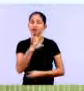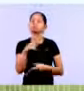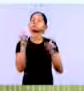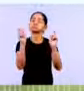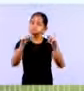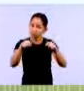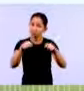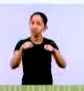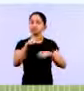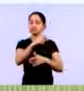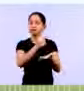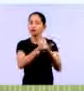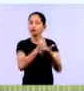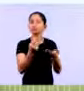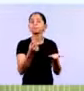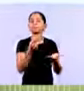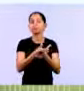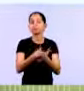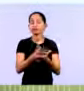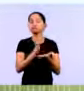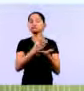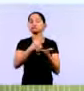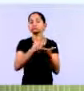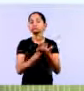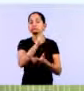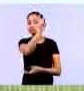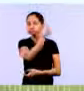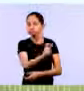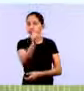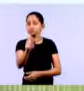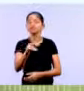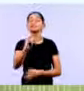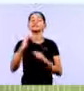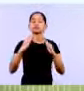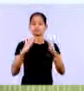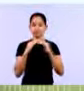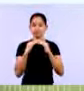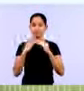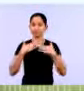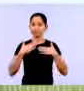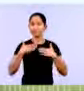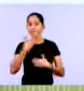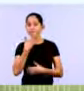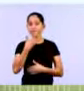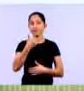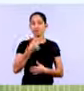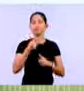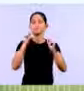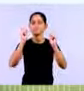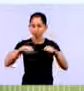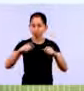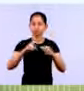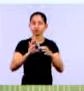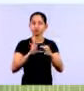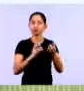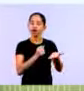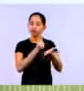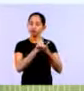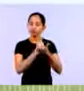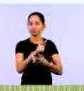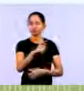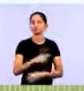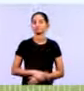do Estado e, em relação disso, seu imóvel foi valorizado, então ele tem direito a cobrar uma contribuição de melhoria